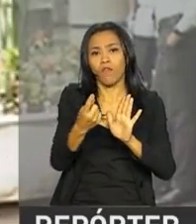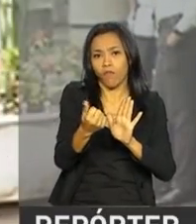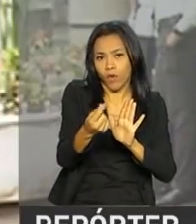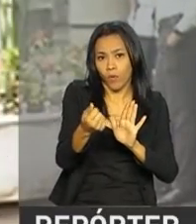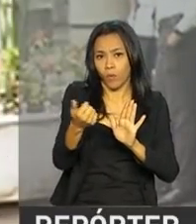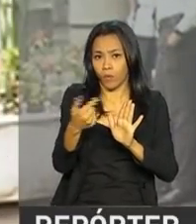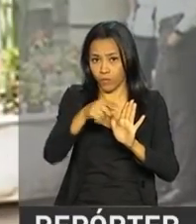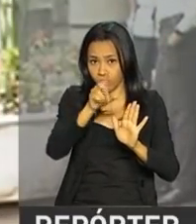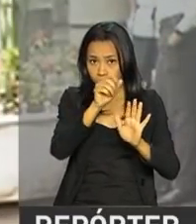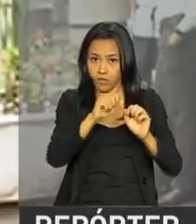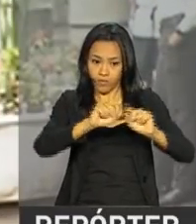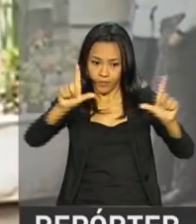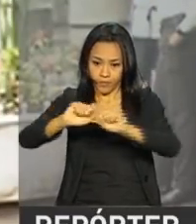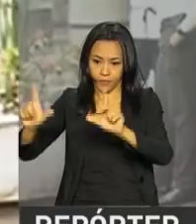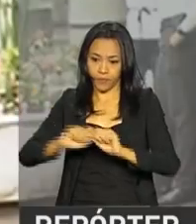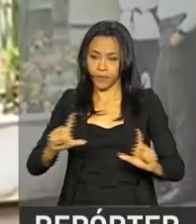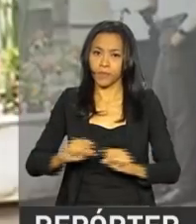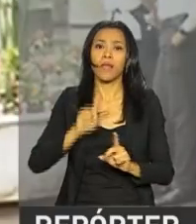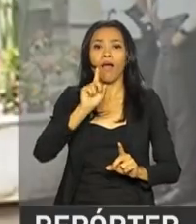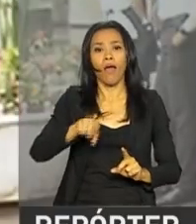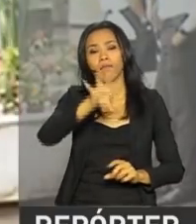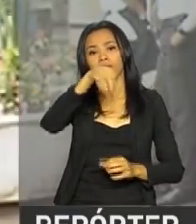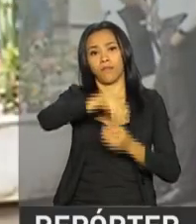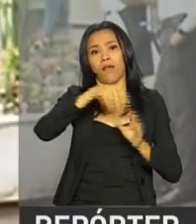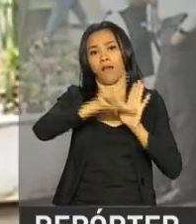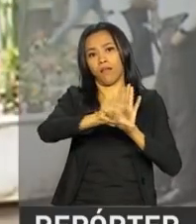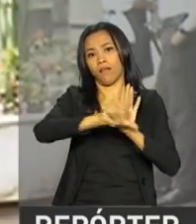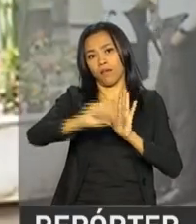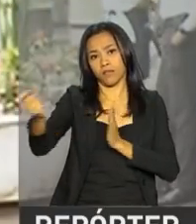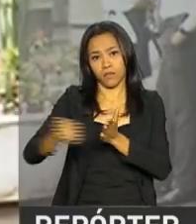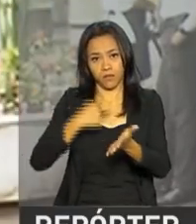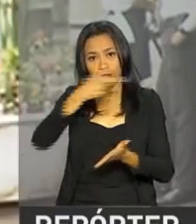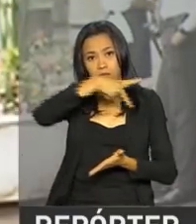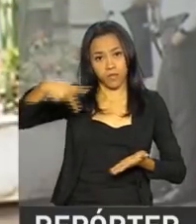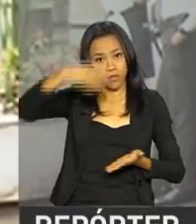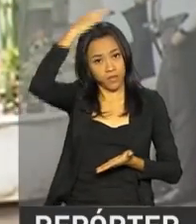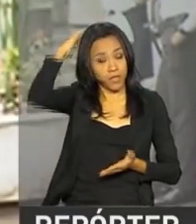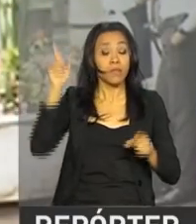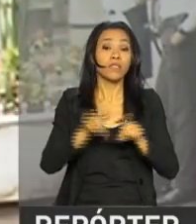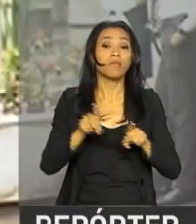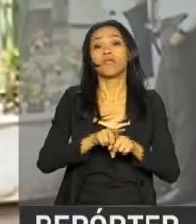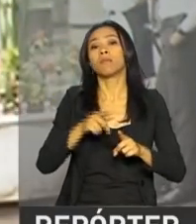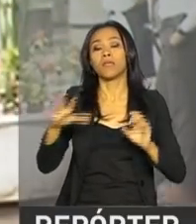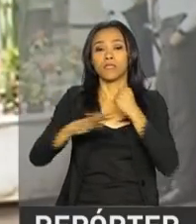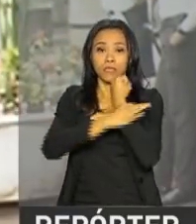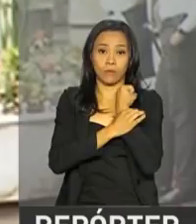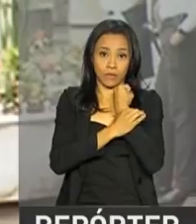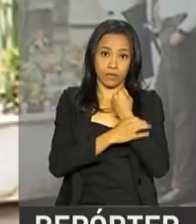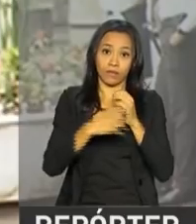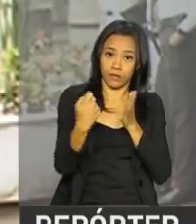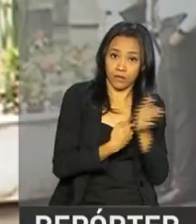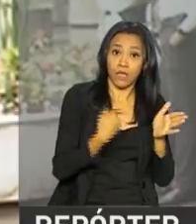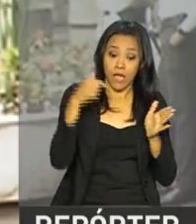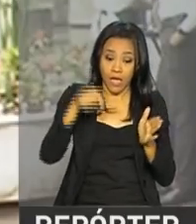chamado e comerce estão na lei sancionada pelo presidente michel temer eo ministro da justiça e segurança pública torquato jardim publicadas